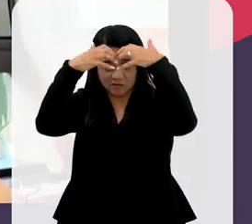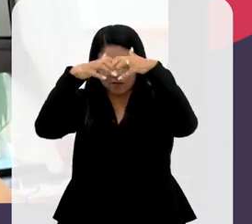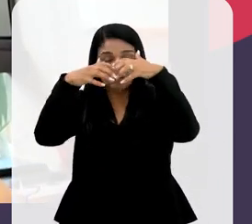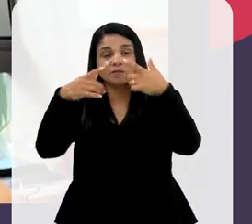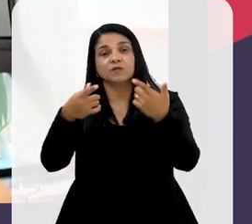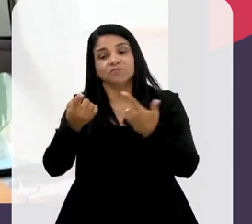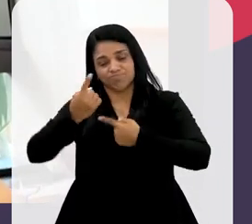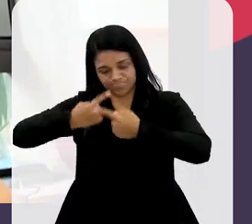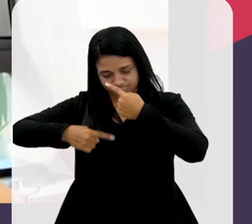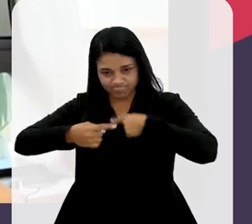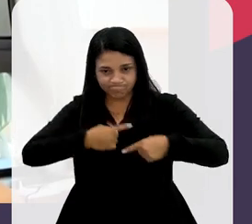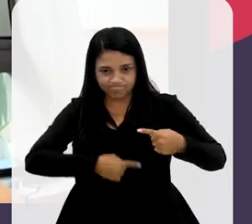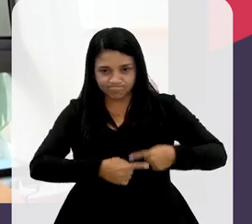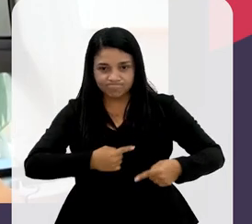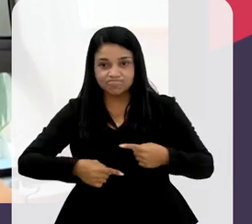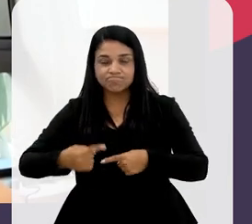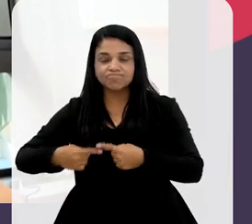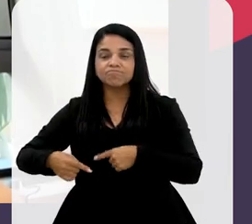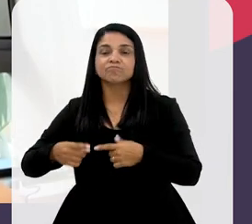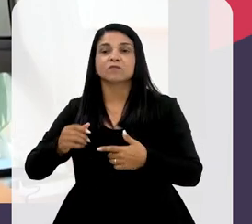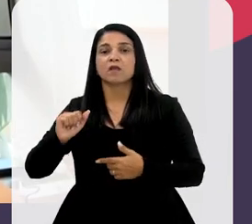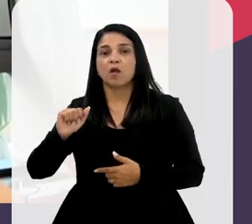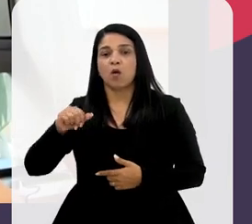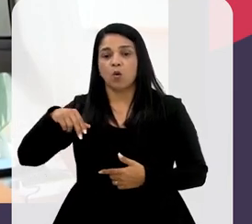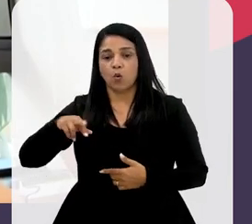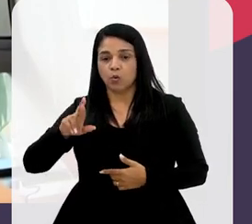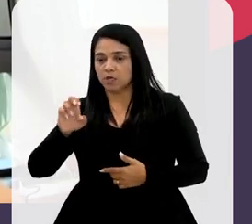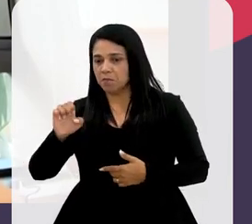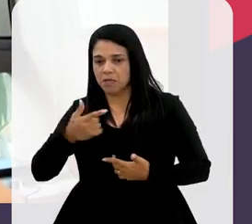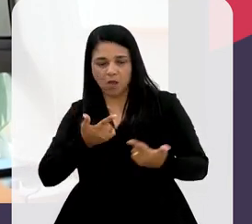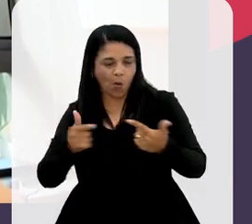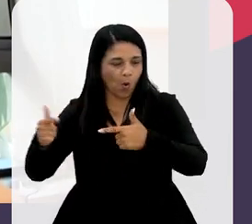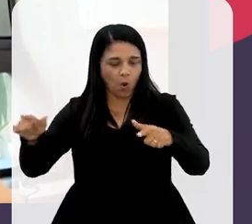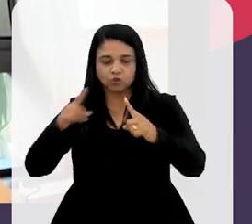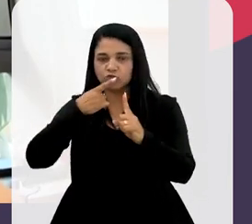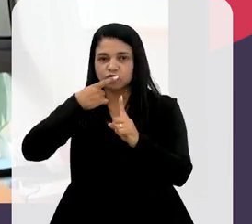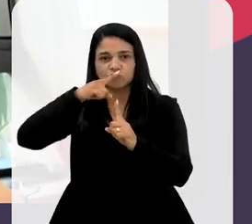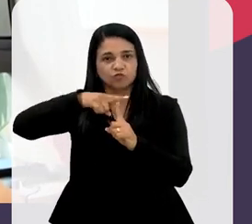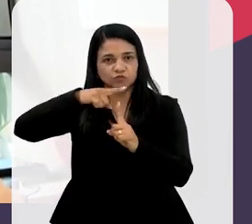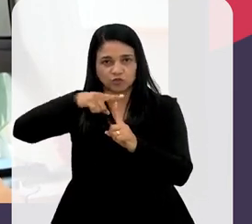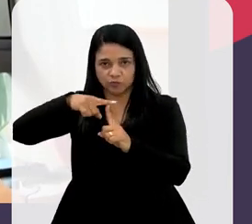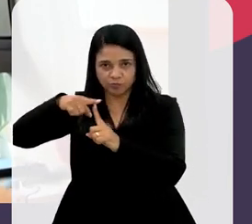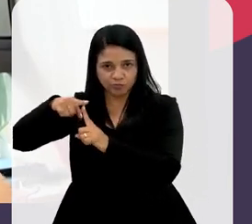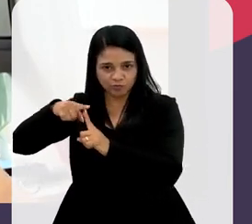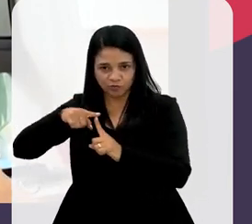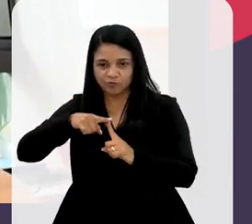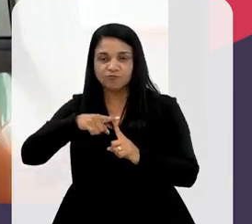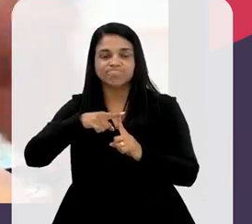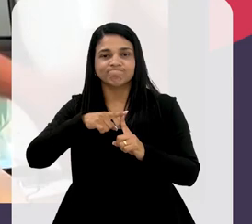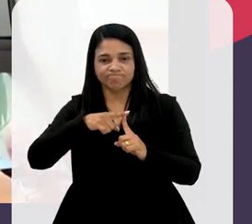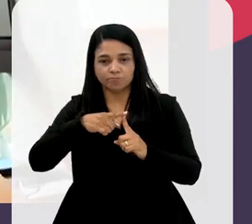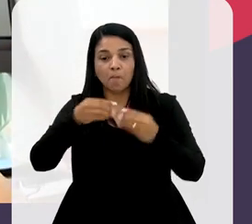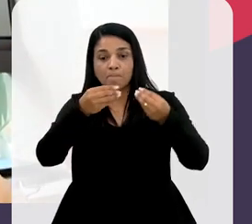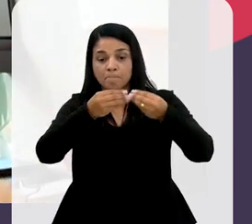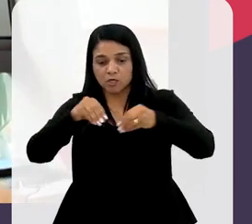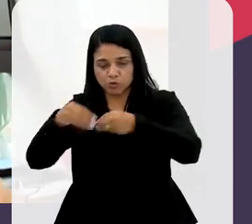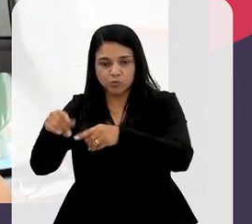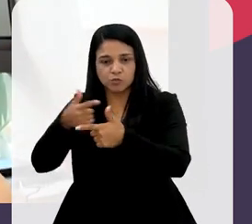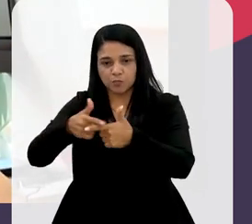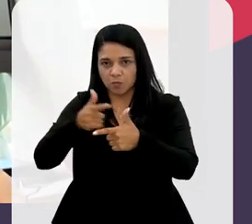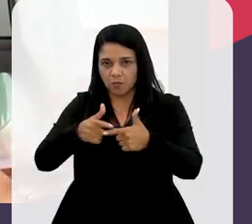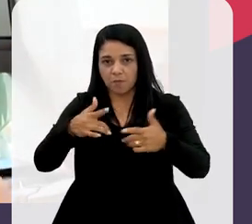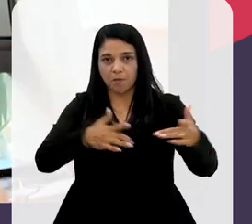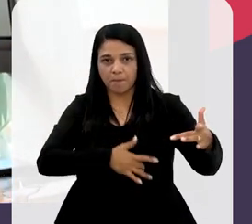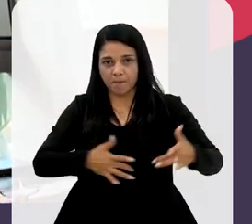oxigenação, de metabólitos, né, a uremia e cetoacidose, uma série de fenômenos